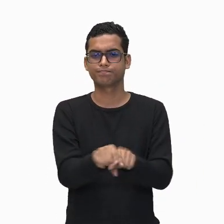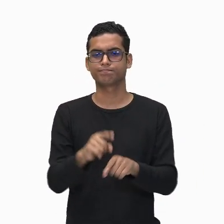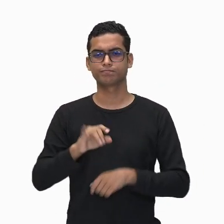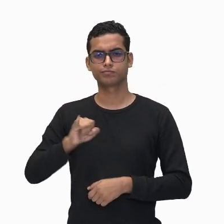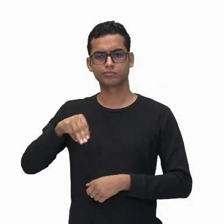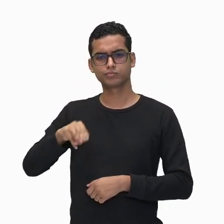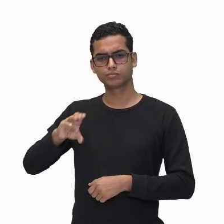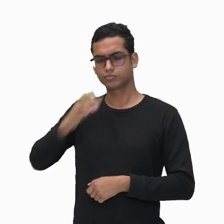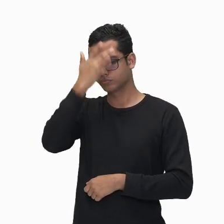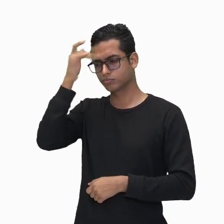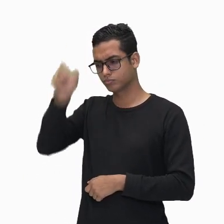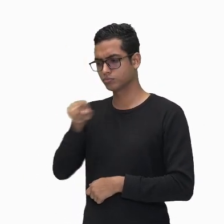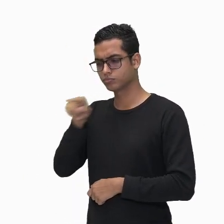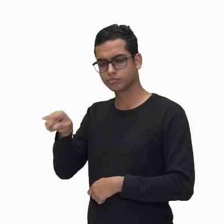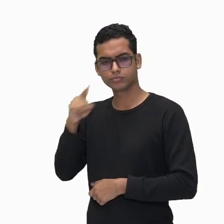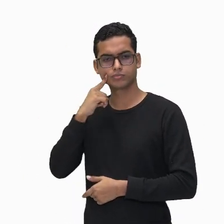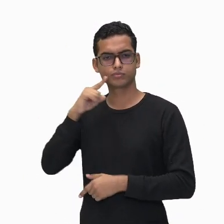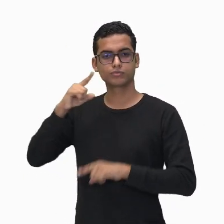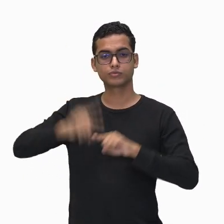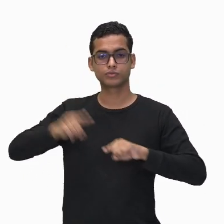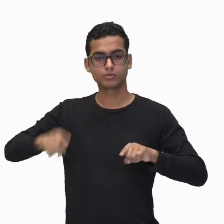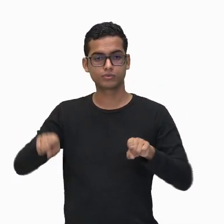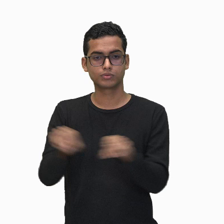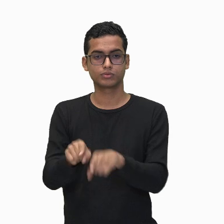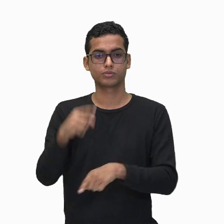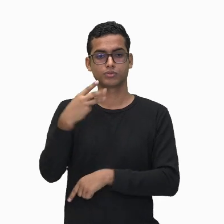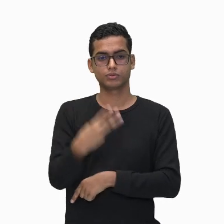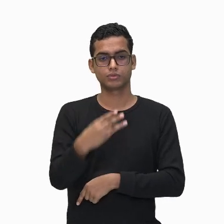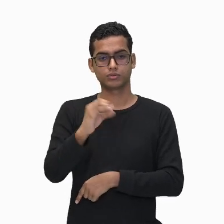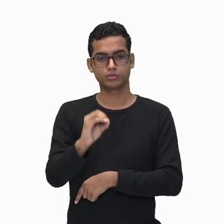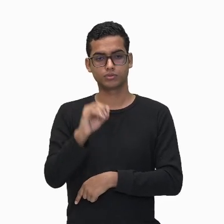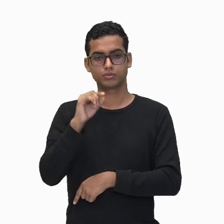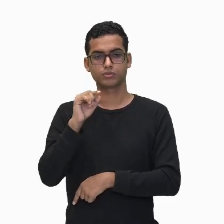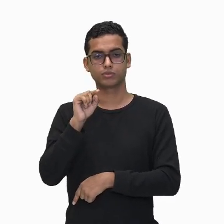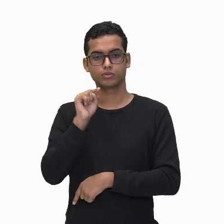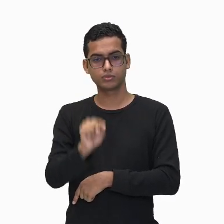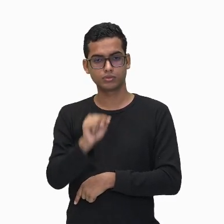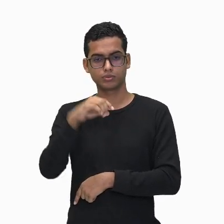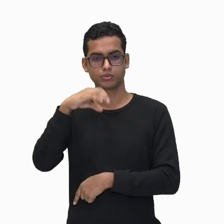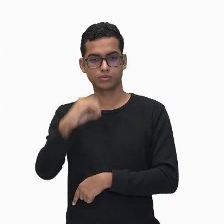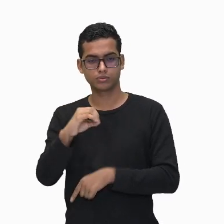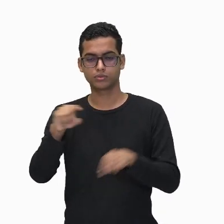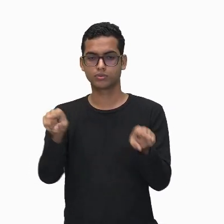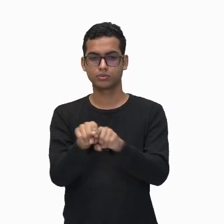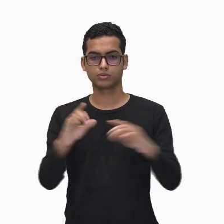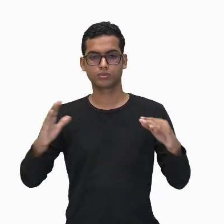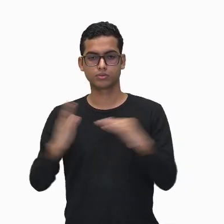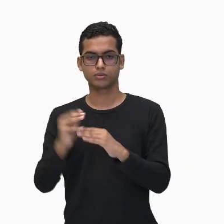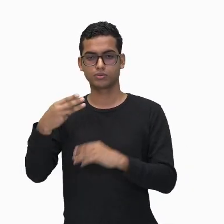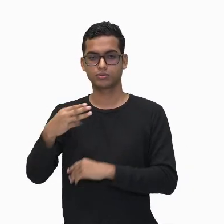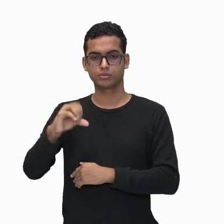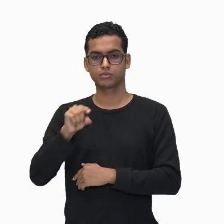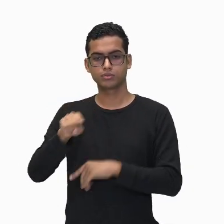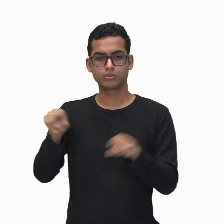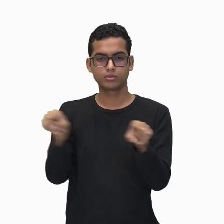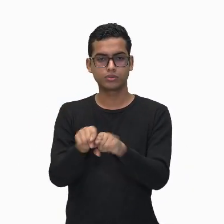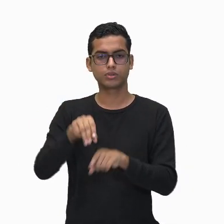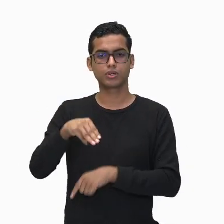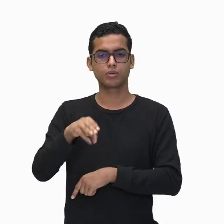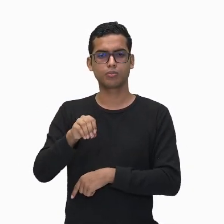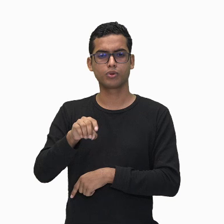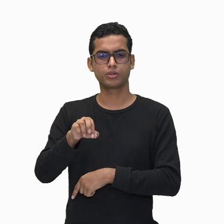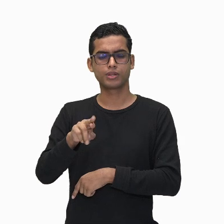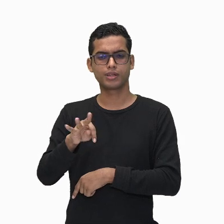dessa pessoa ela varia entre 30,0 e 34,9. Obesidade moderada,